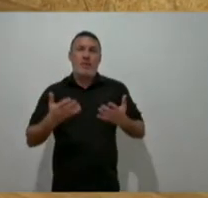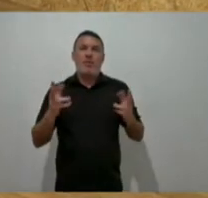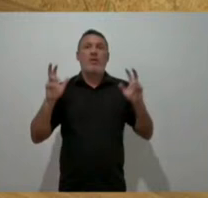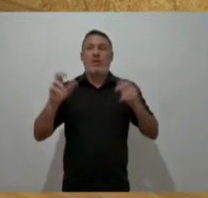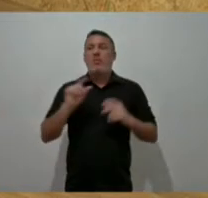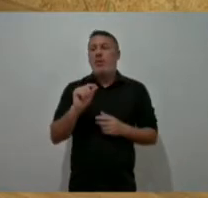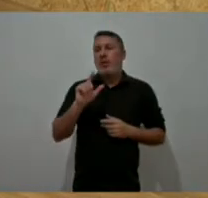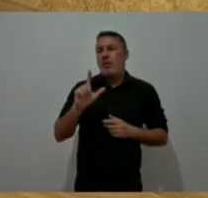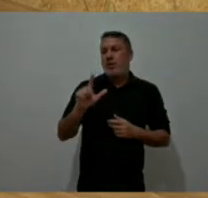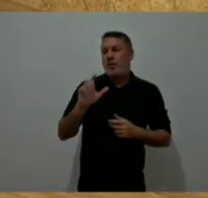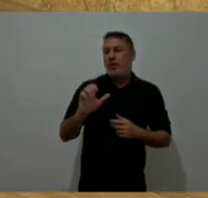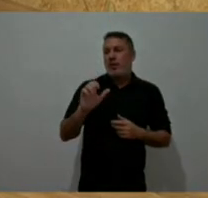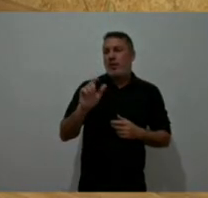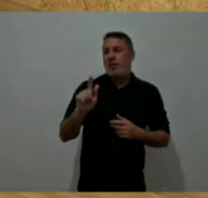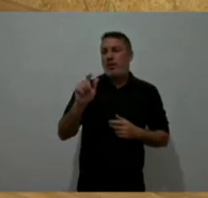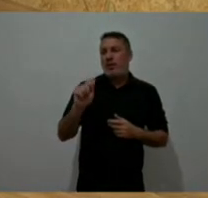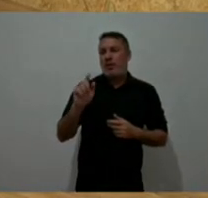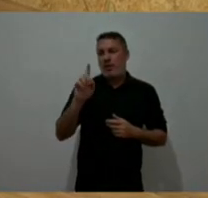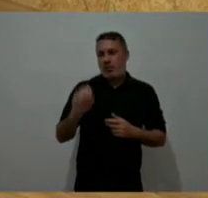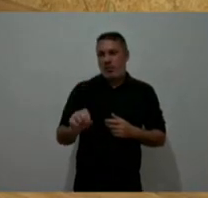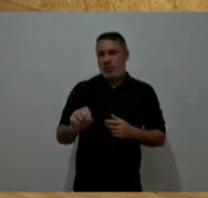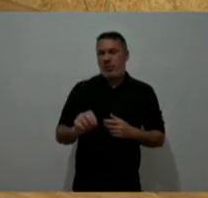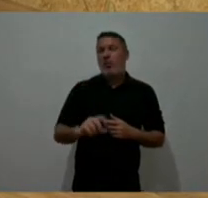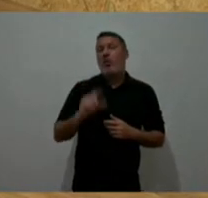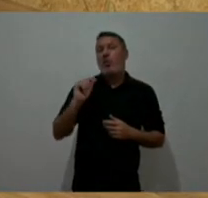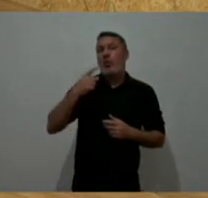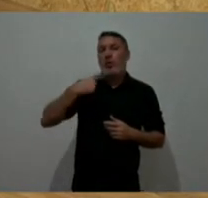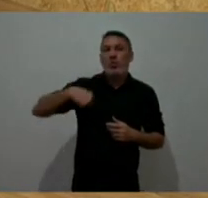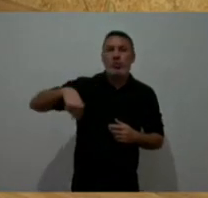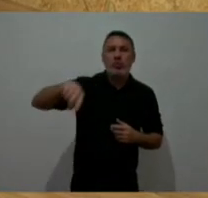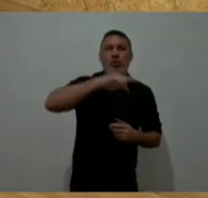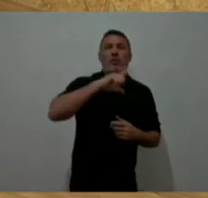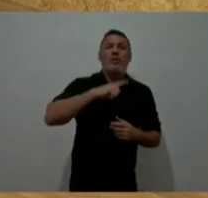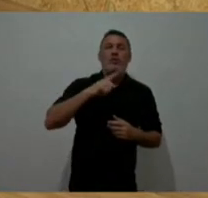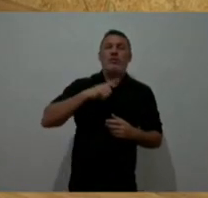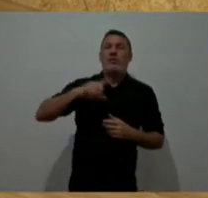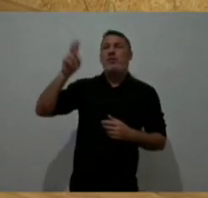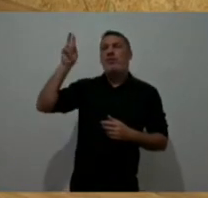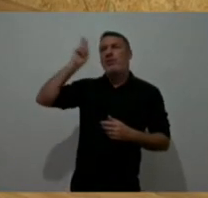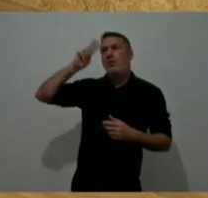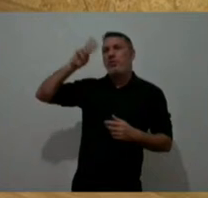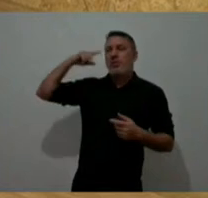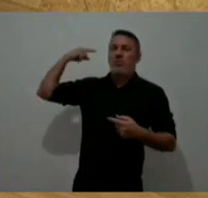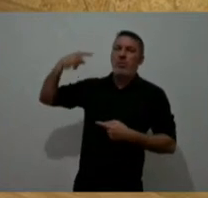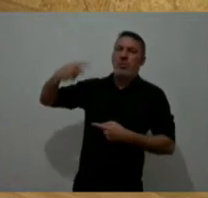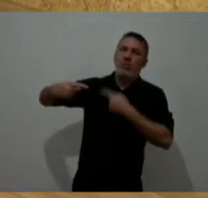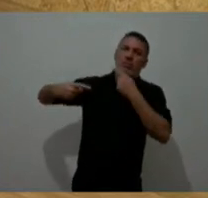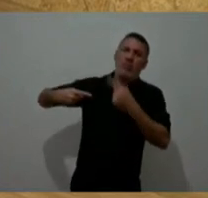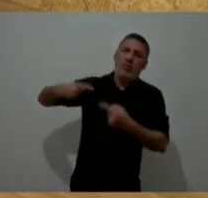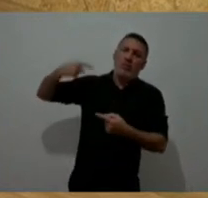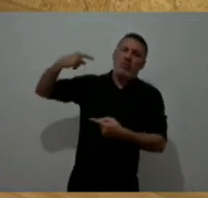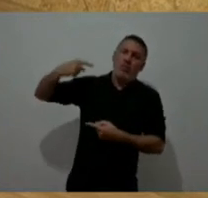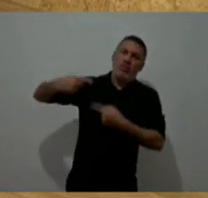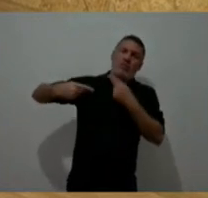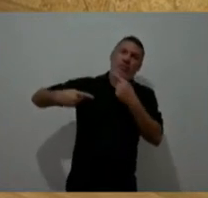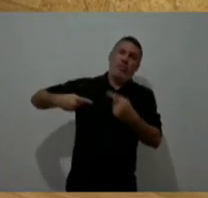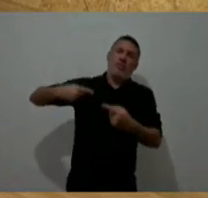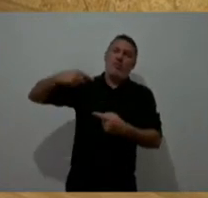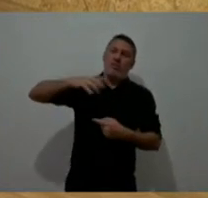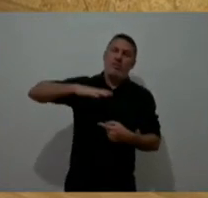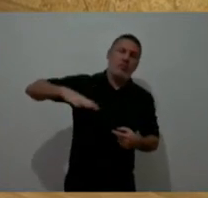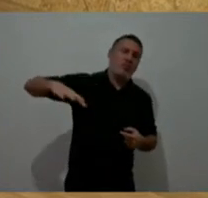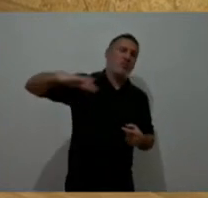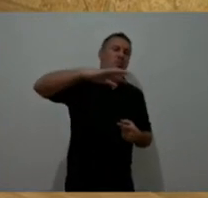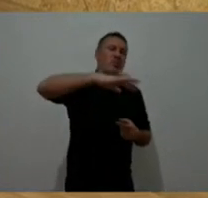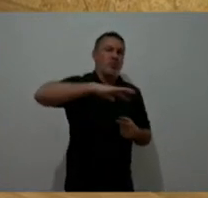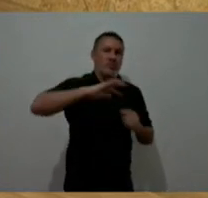Legado é aquilo que nós transmitimos aos nossos filhos, aos nossos netos e às próximas gerações. E